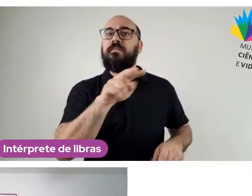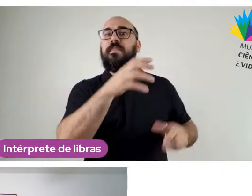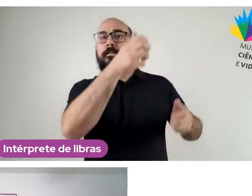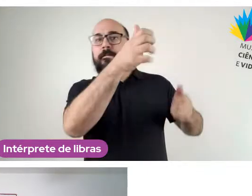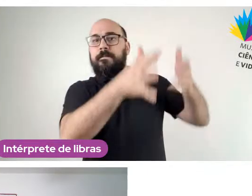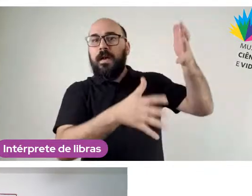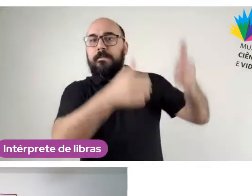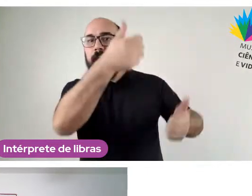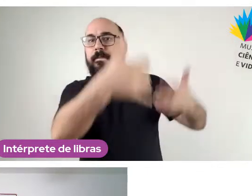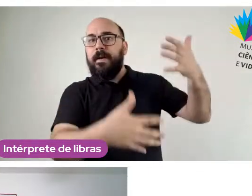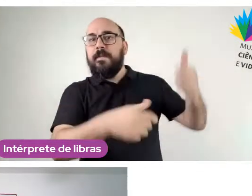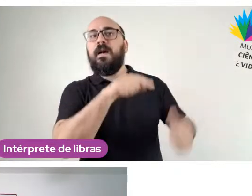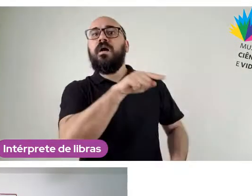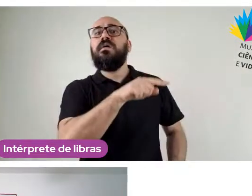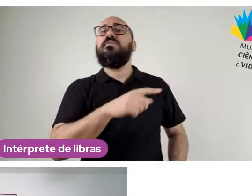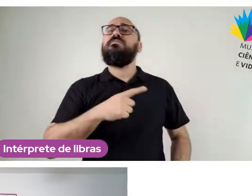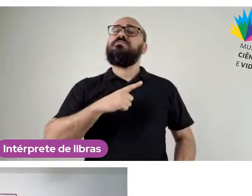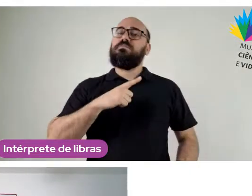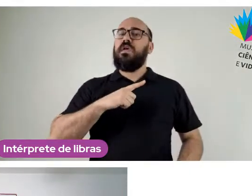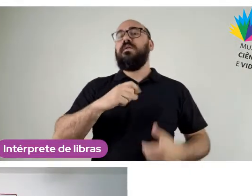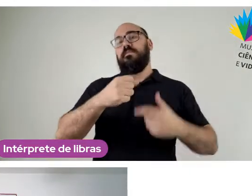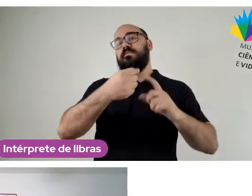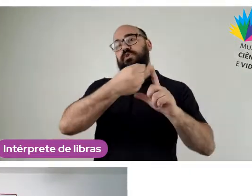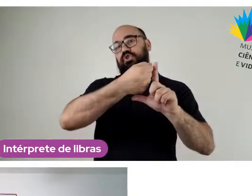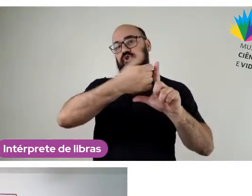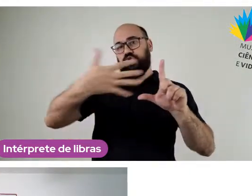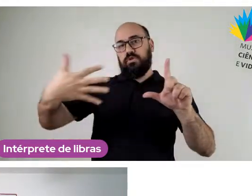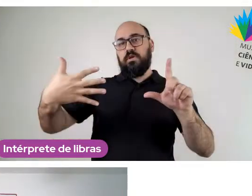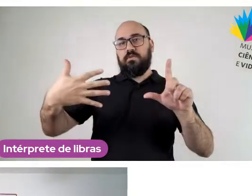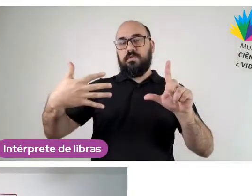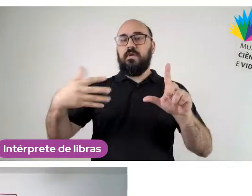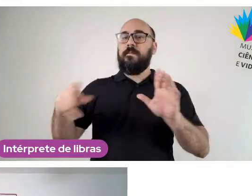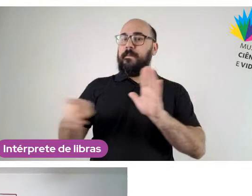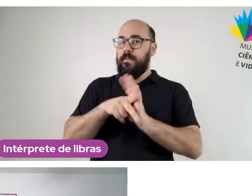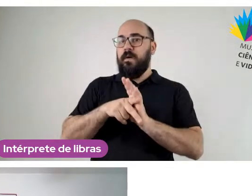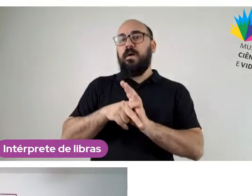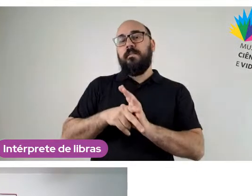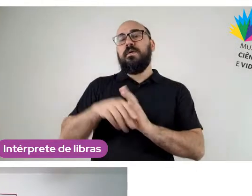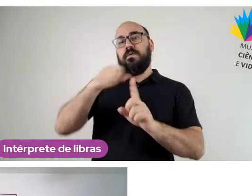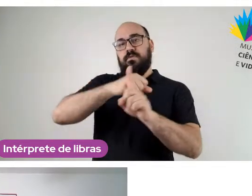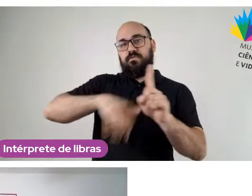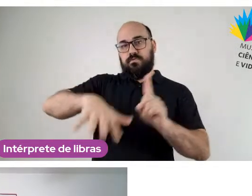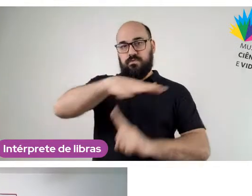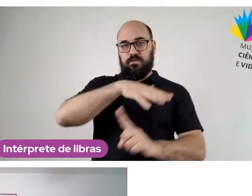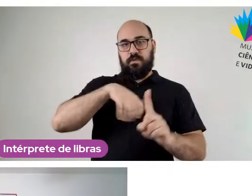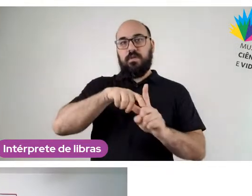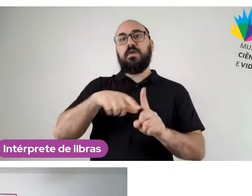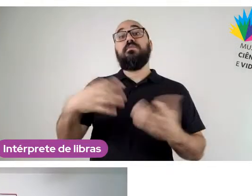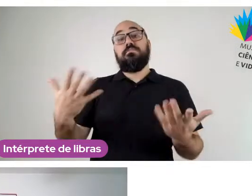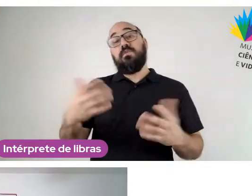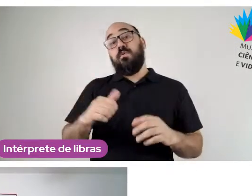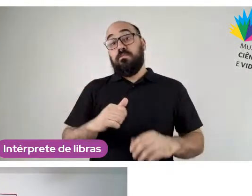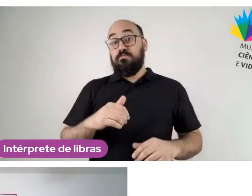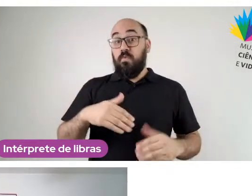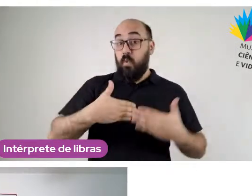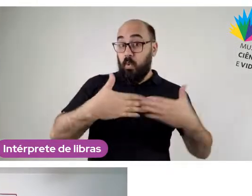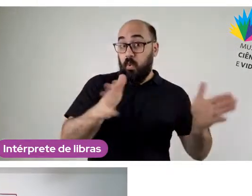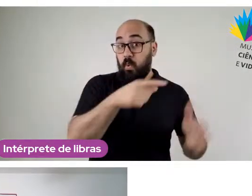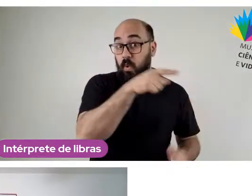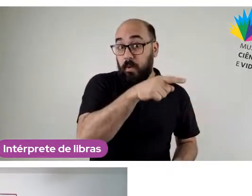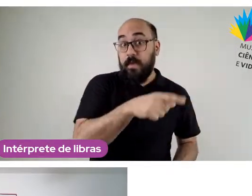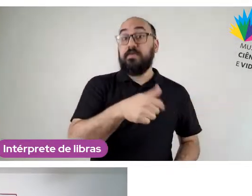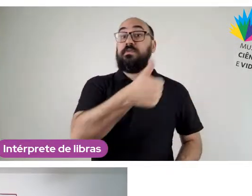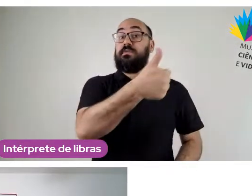expondo programas de extensão abertos à sociedade. Então, a atividade vai estar aberta de 10 da manhã às 5 da